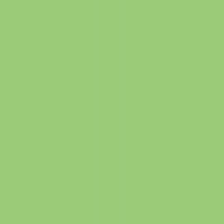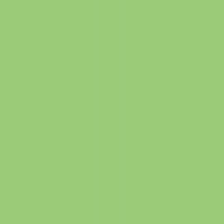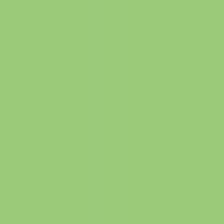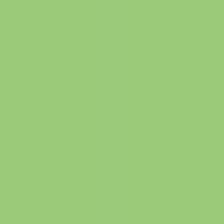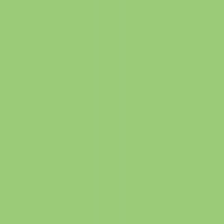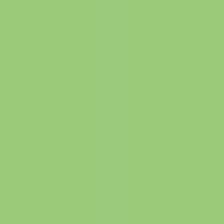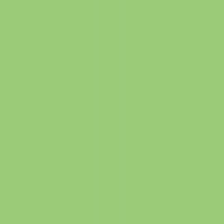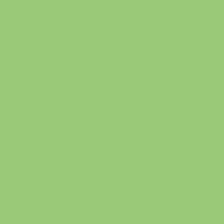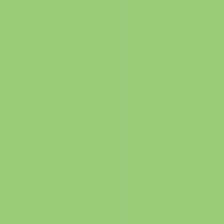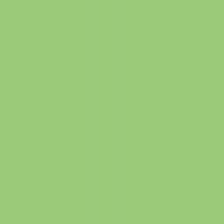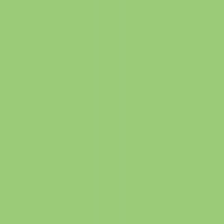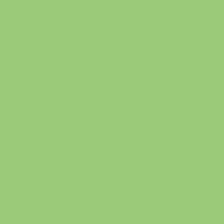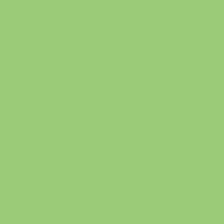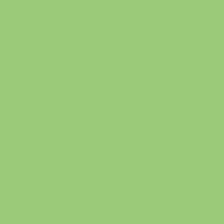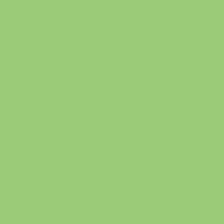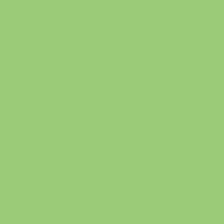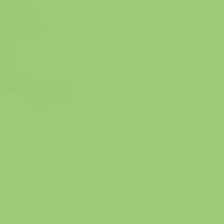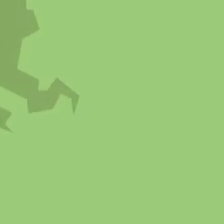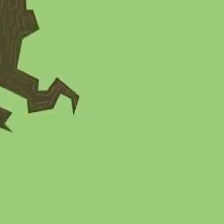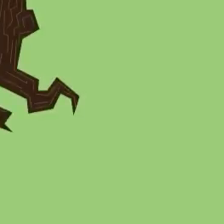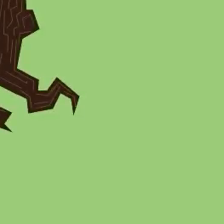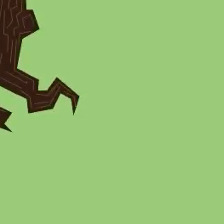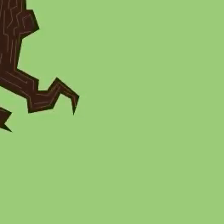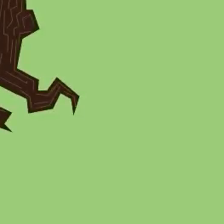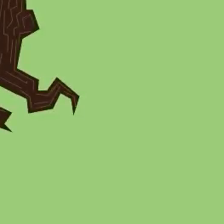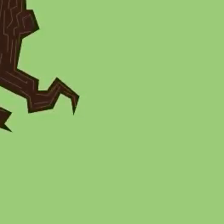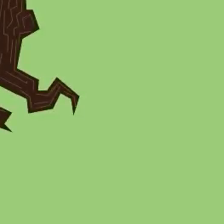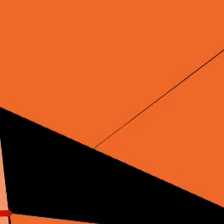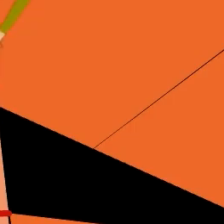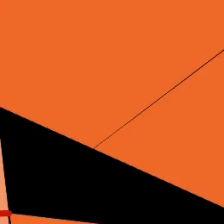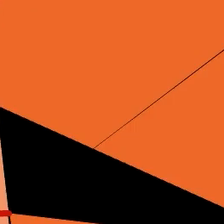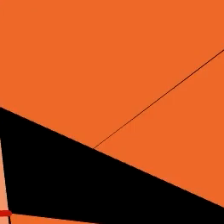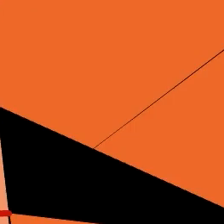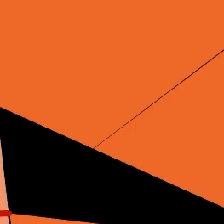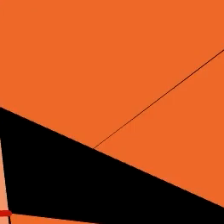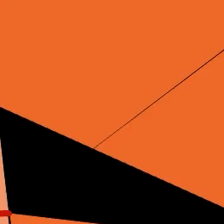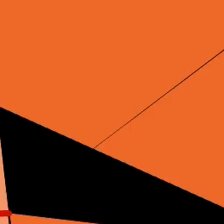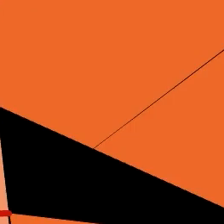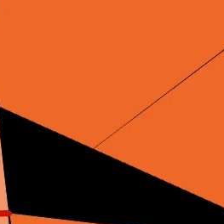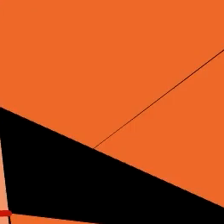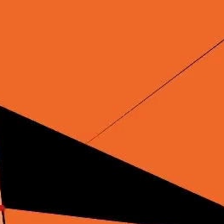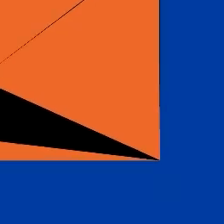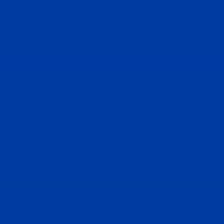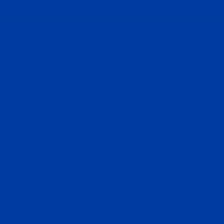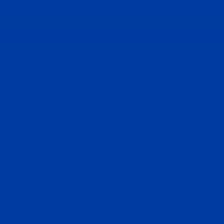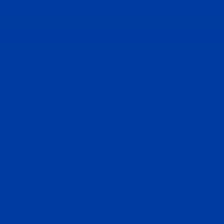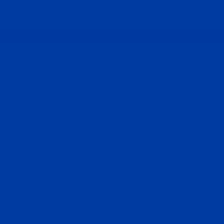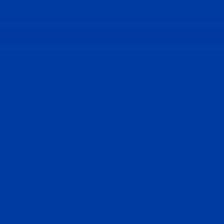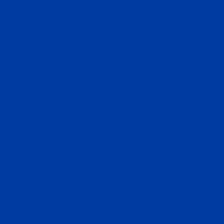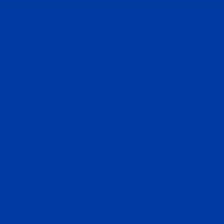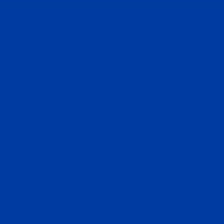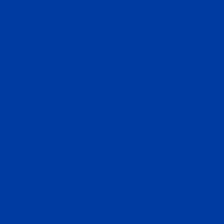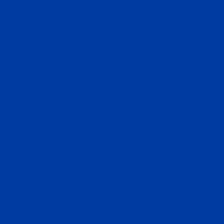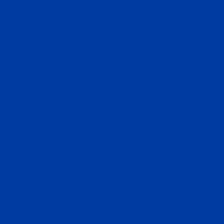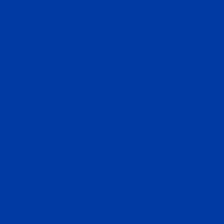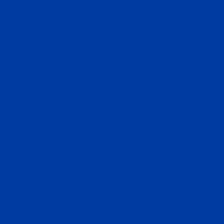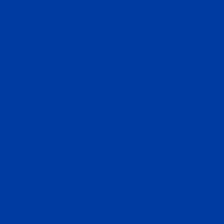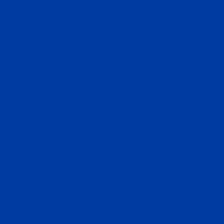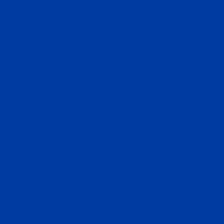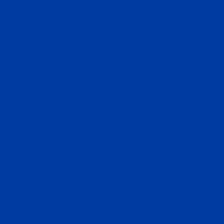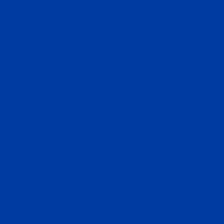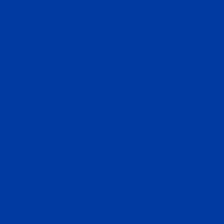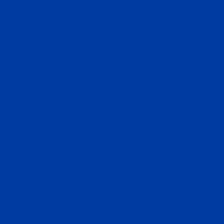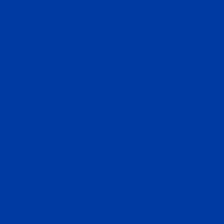os impactos causados a curto, médio e longo prazos. Não apenas em nossa própria casa, mas todo o